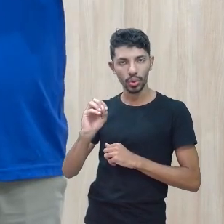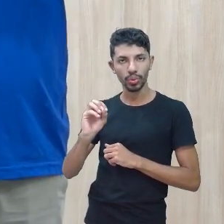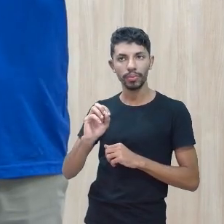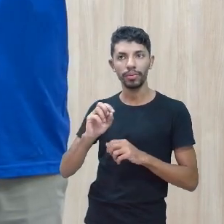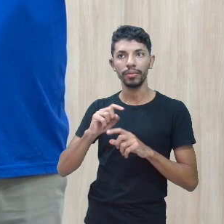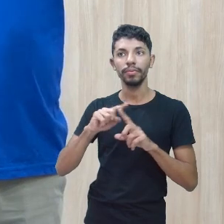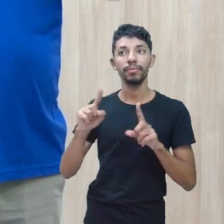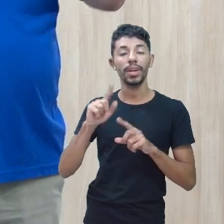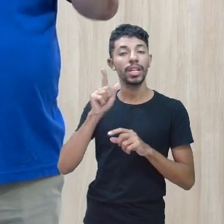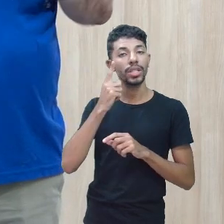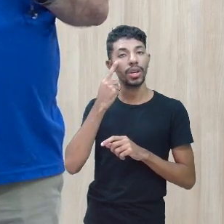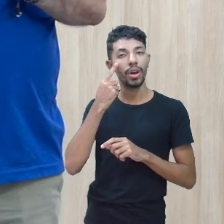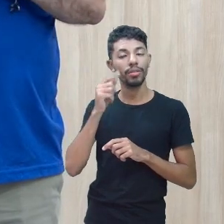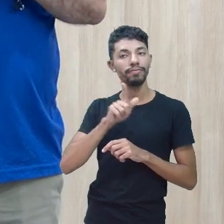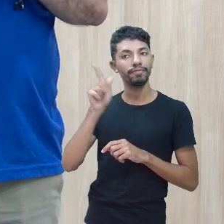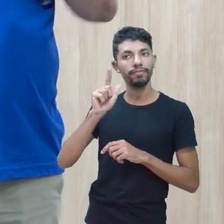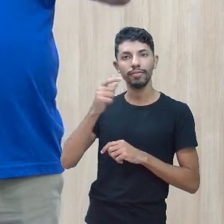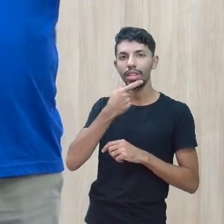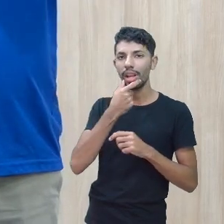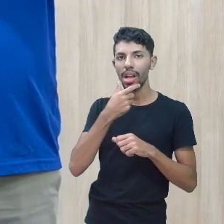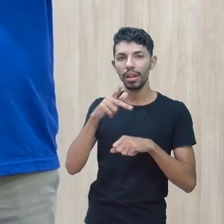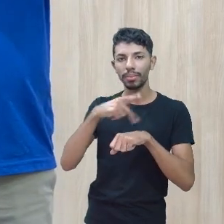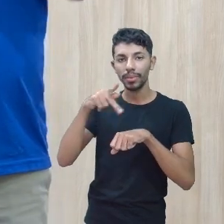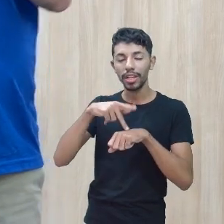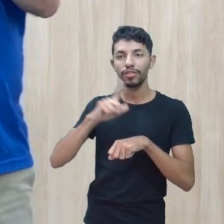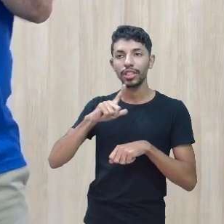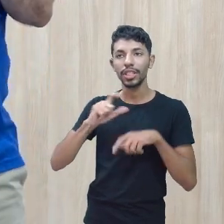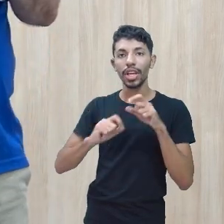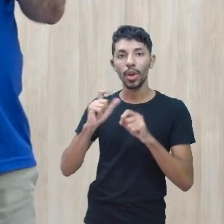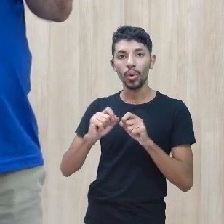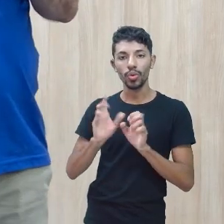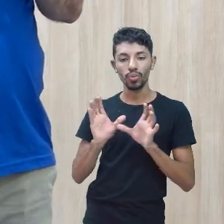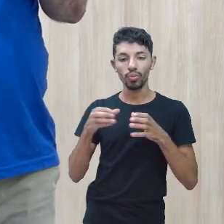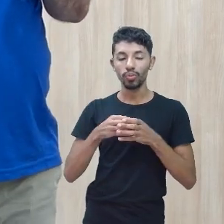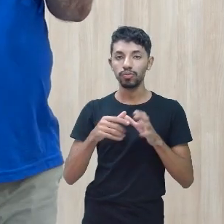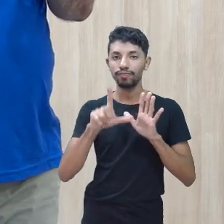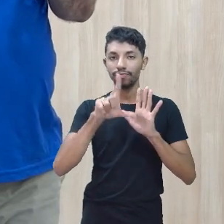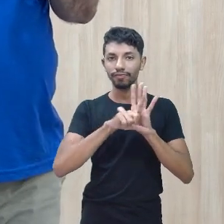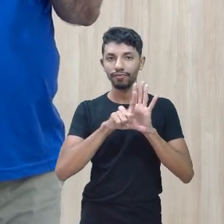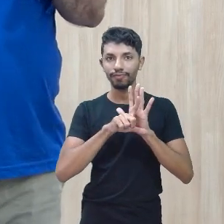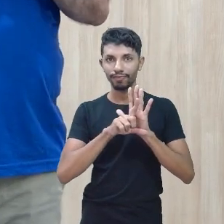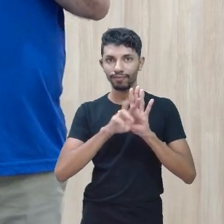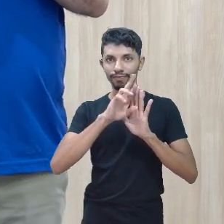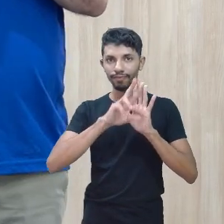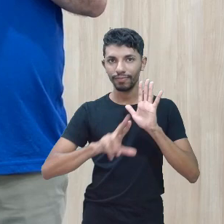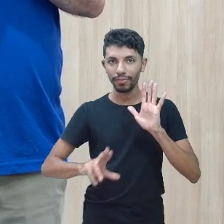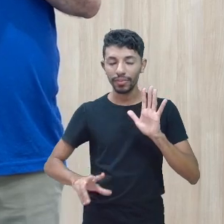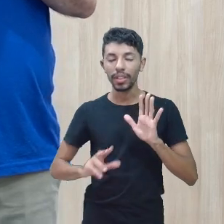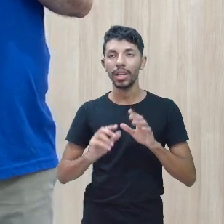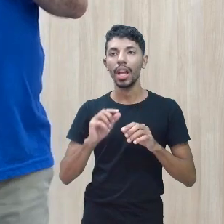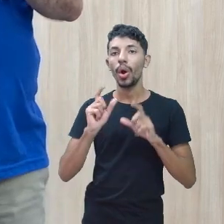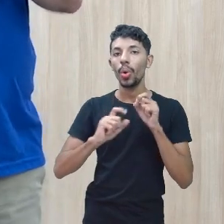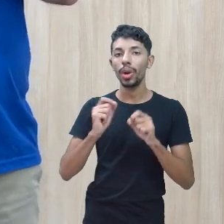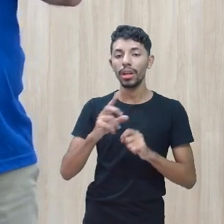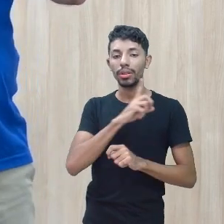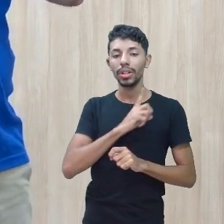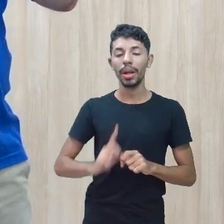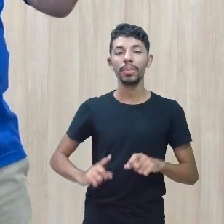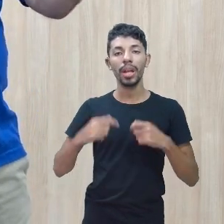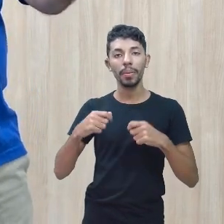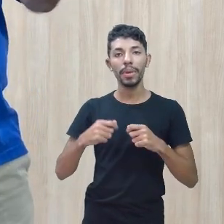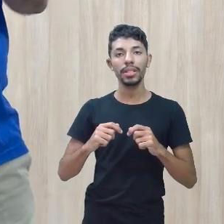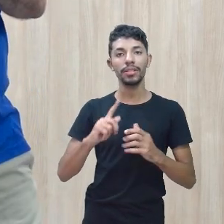porque existe um conjunto de leis que aqueles deputados eles vão ter que obedecer